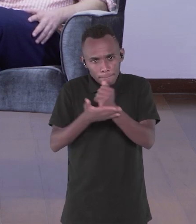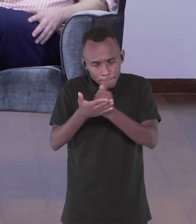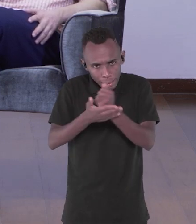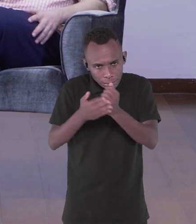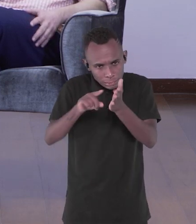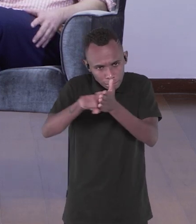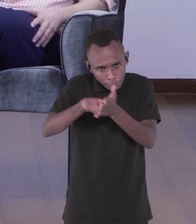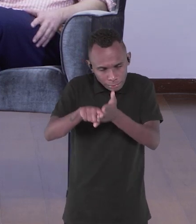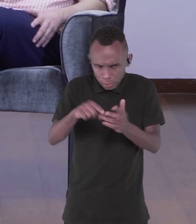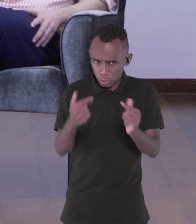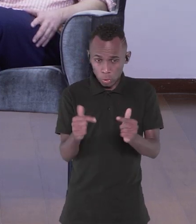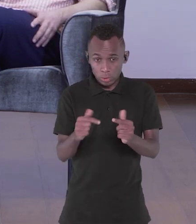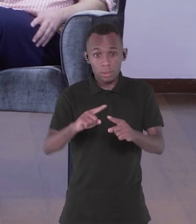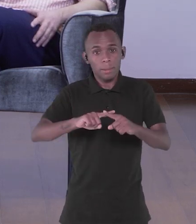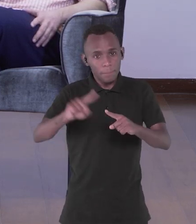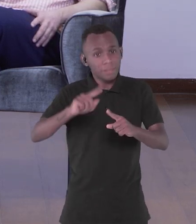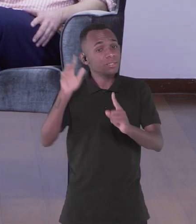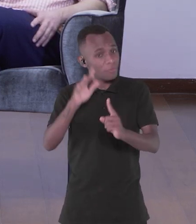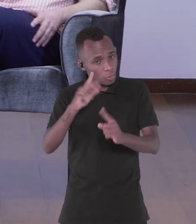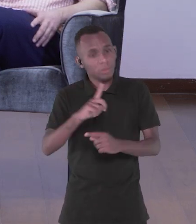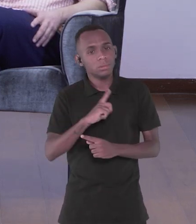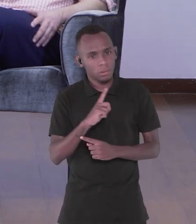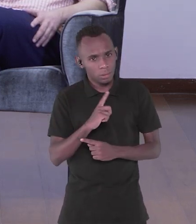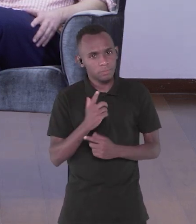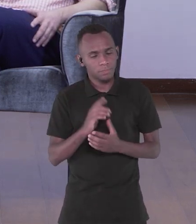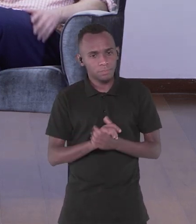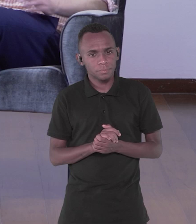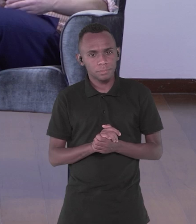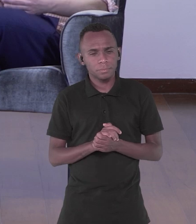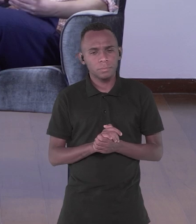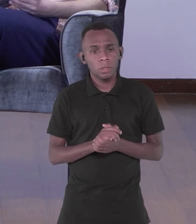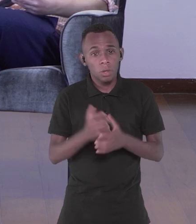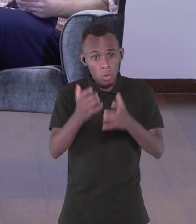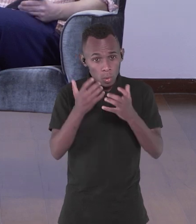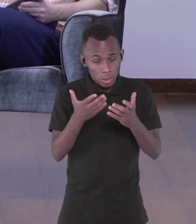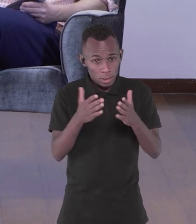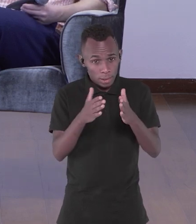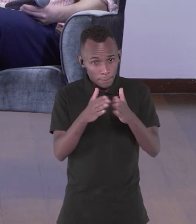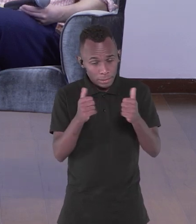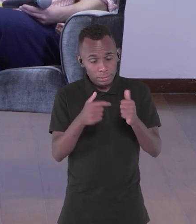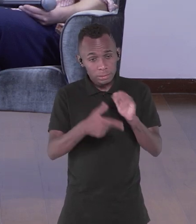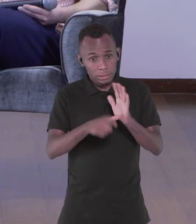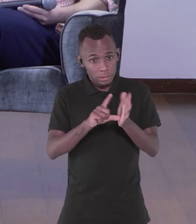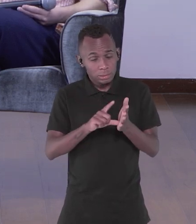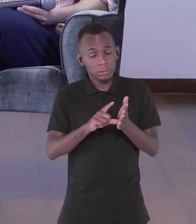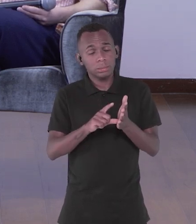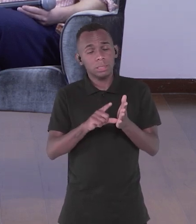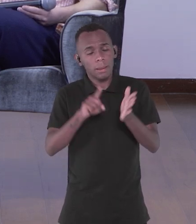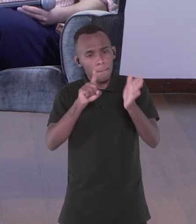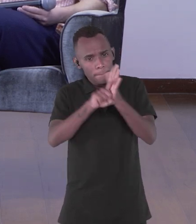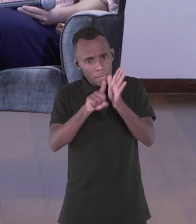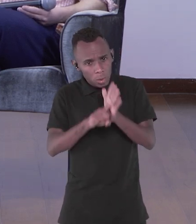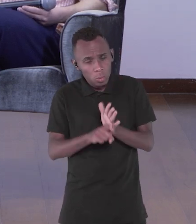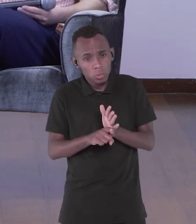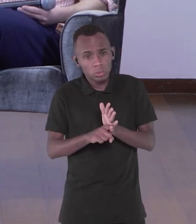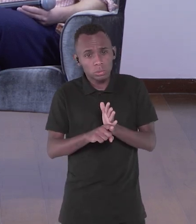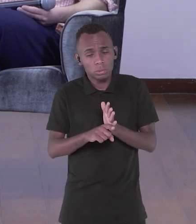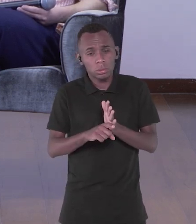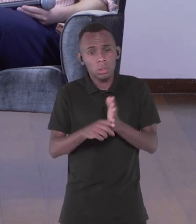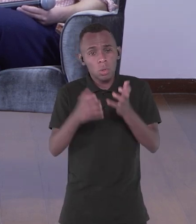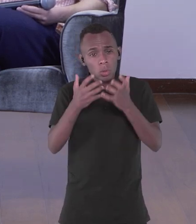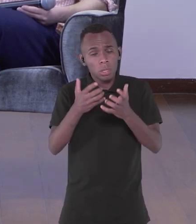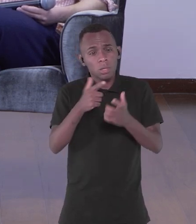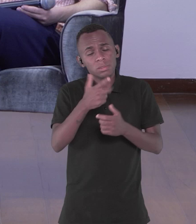Mas, obviamente, tem um impacto muito grande. Eu queria te pedir, antes da gente passar para as perguntas, eu queria te pedir que você falasse um pouquinho de cada